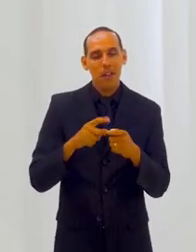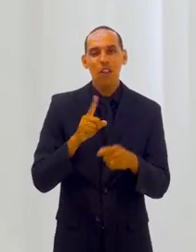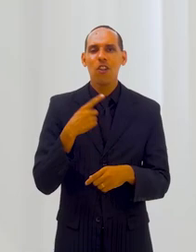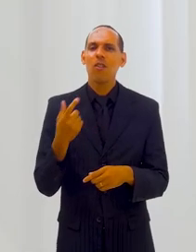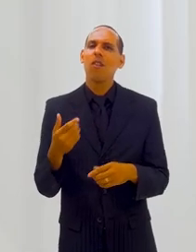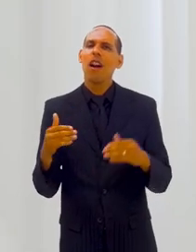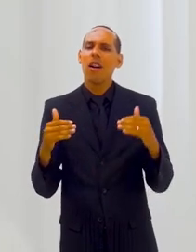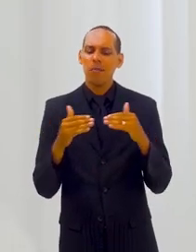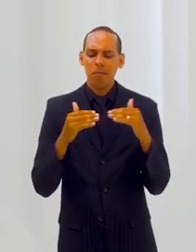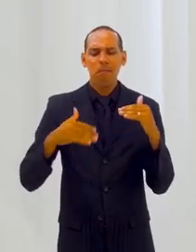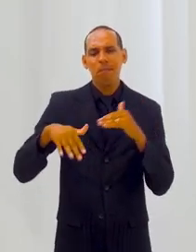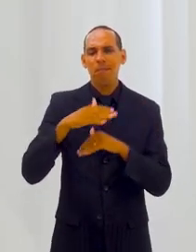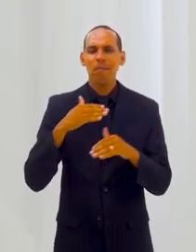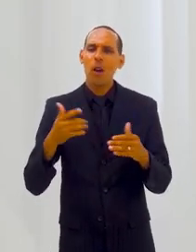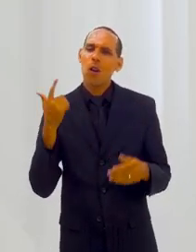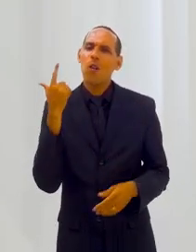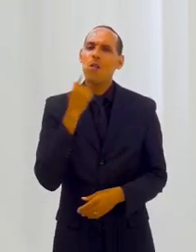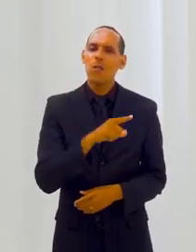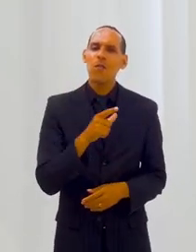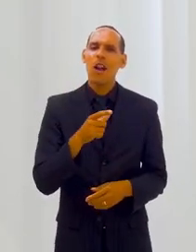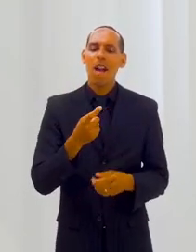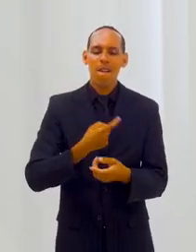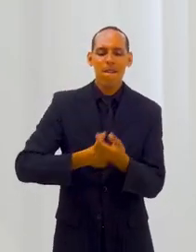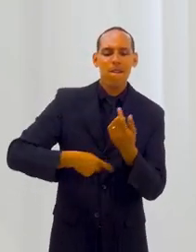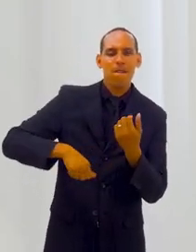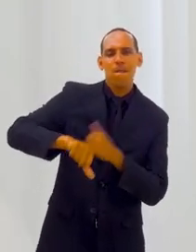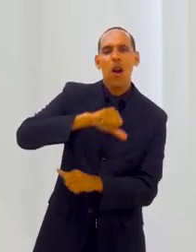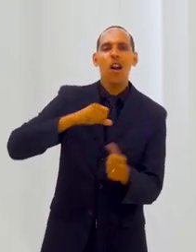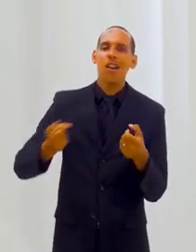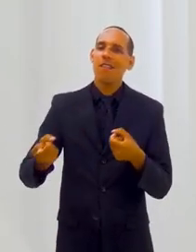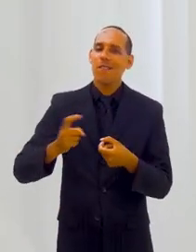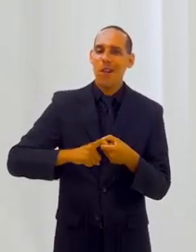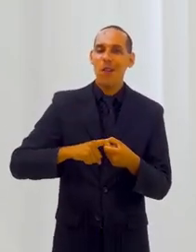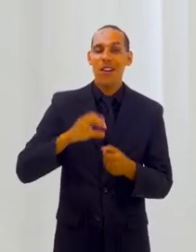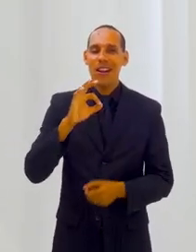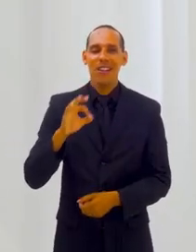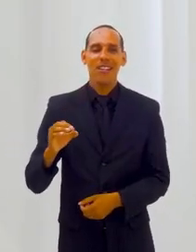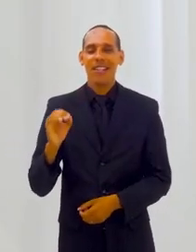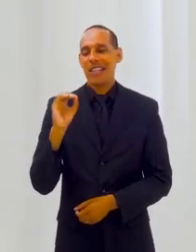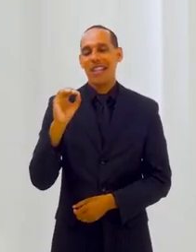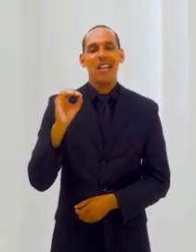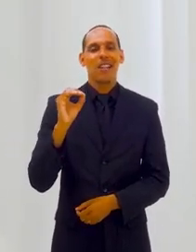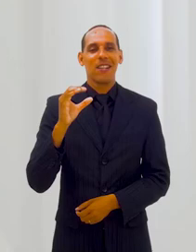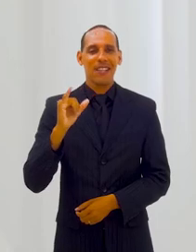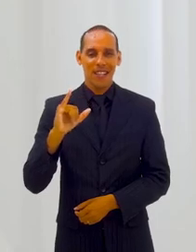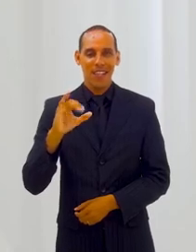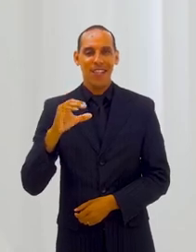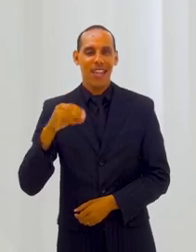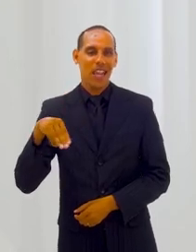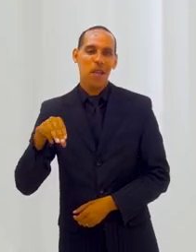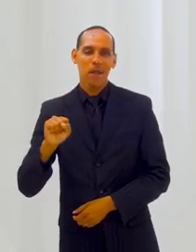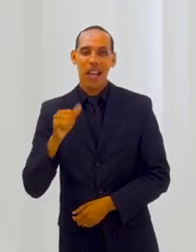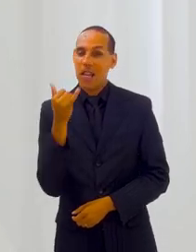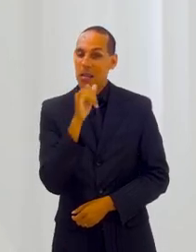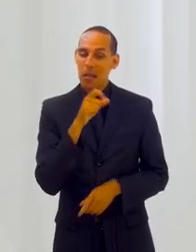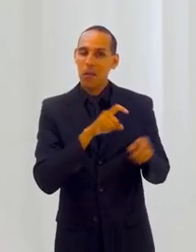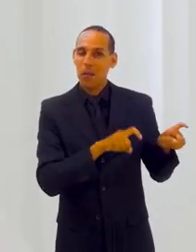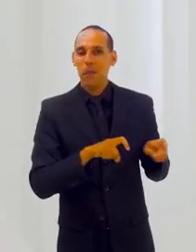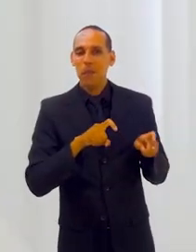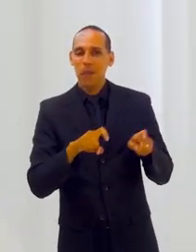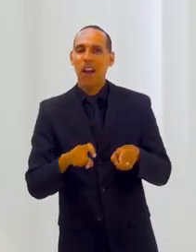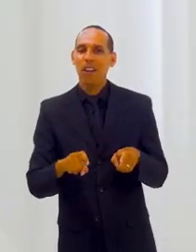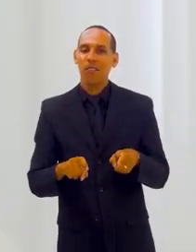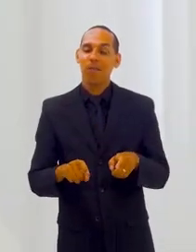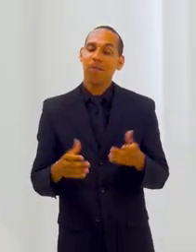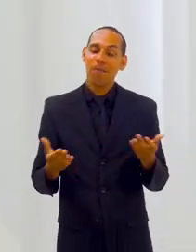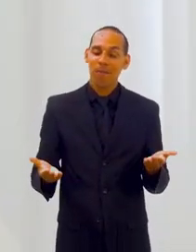por unanimidade, reverter essa situação e zerar o ICMS da energia elétrica.